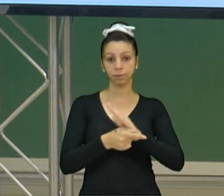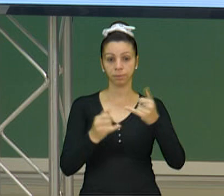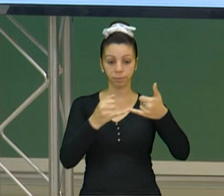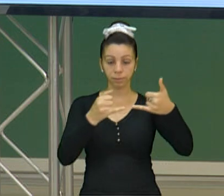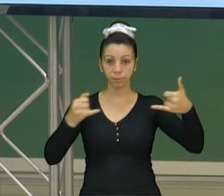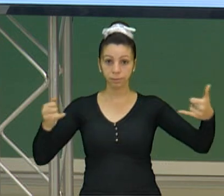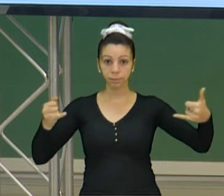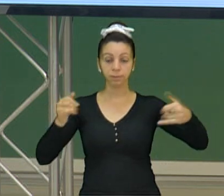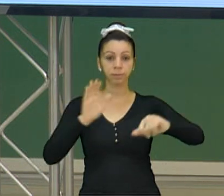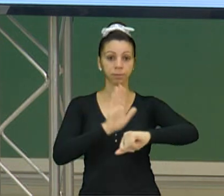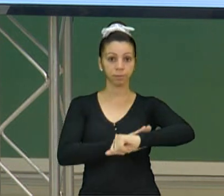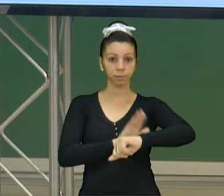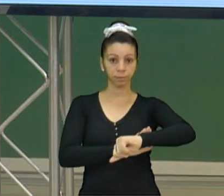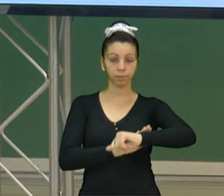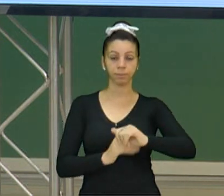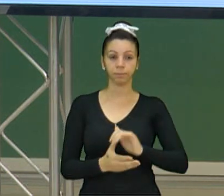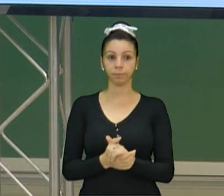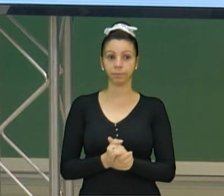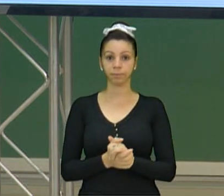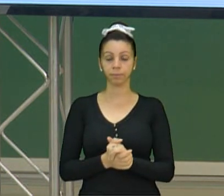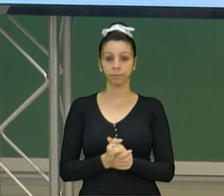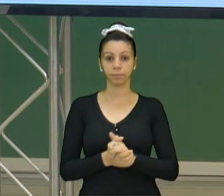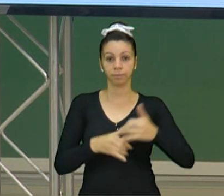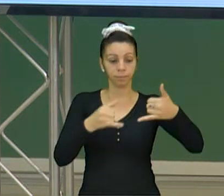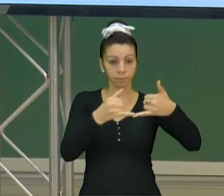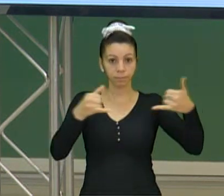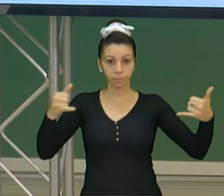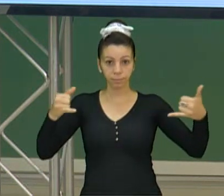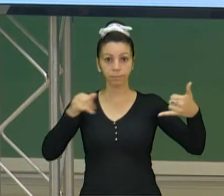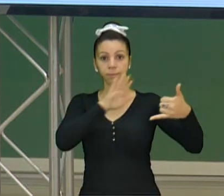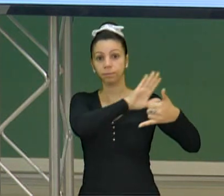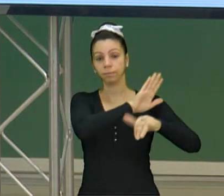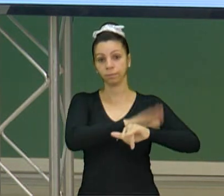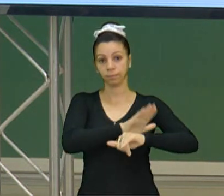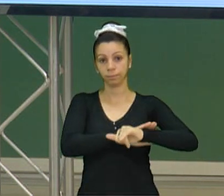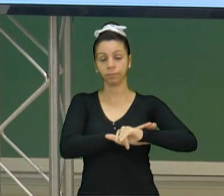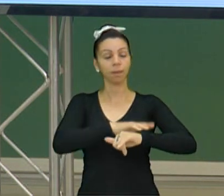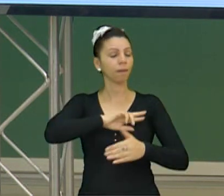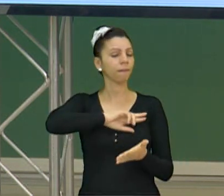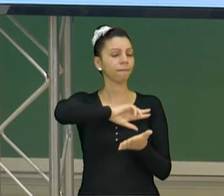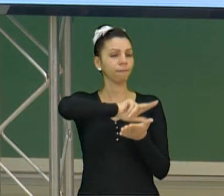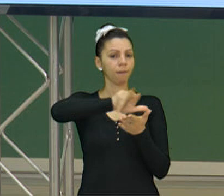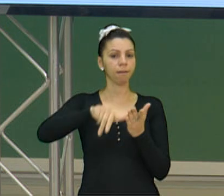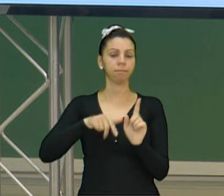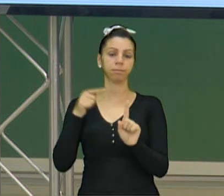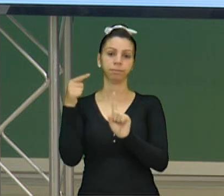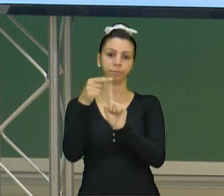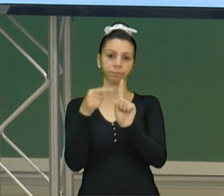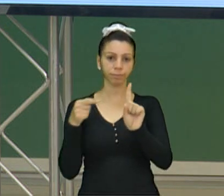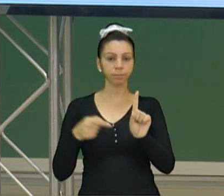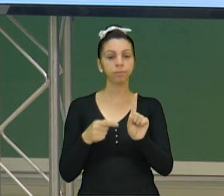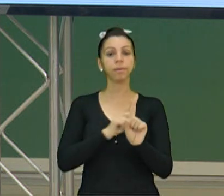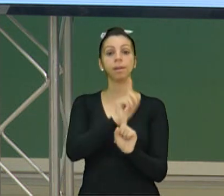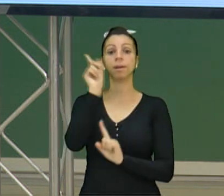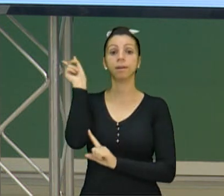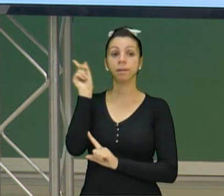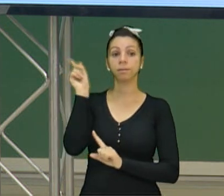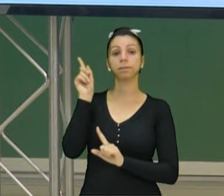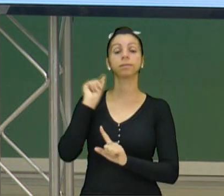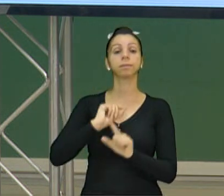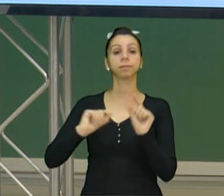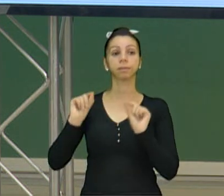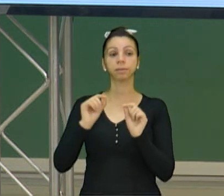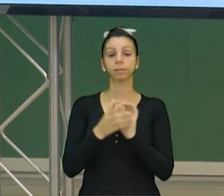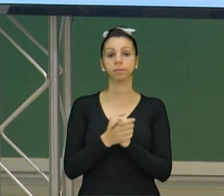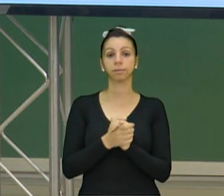do tempo? Então, nós temos uma linha do tempo aqui, tá? Existem vários tipos, tá, gente? Essa daqui, ela está justamente